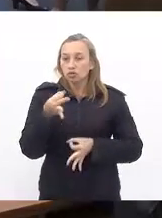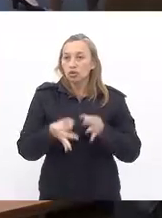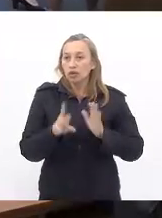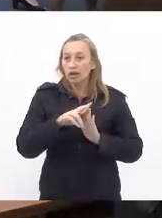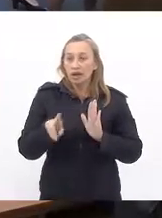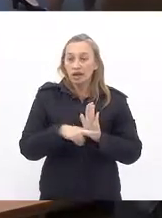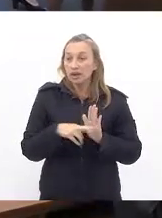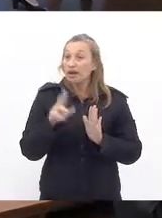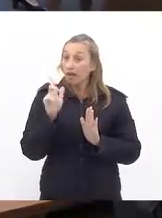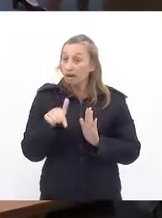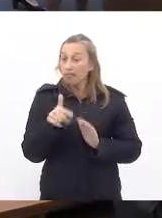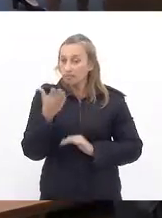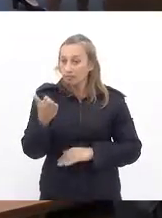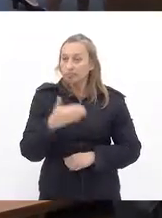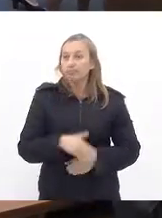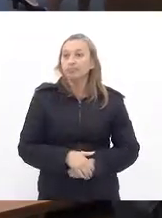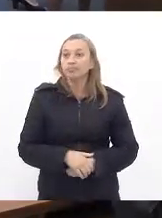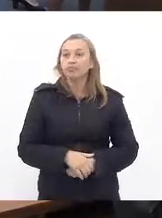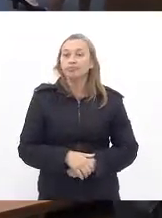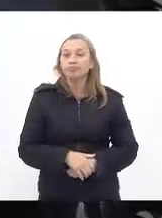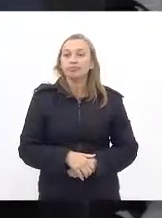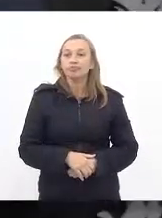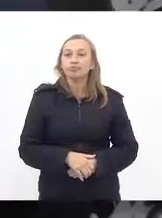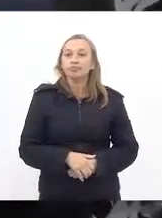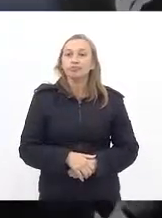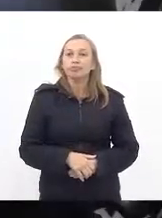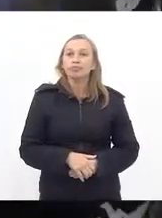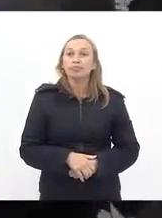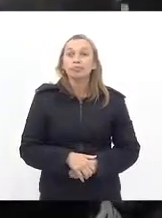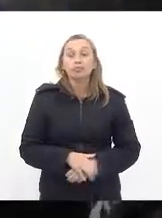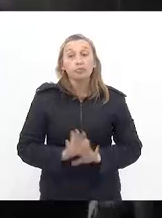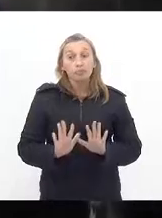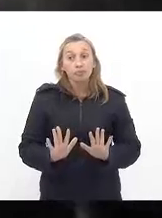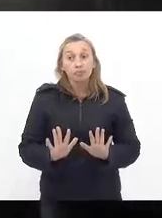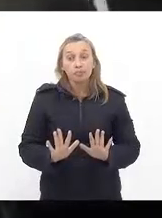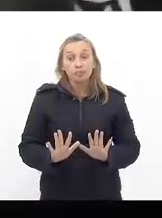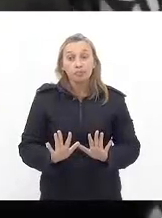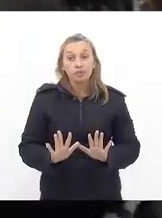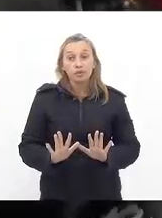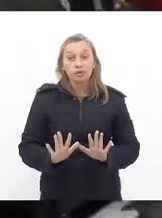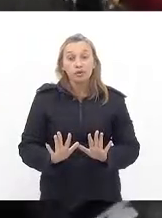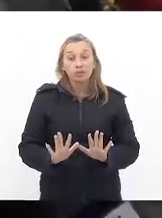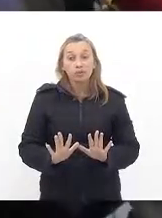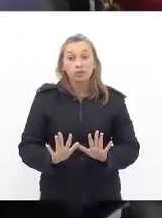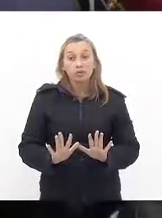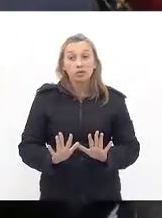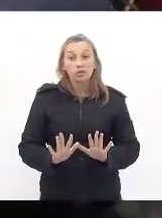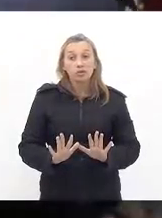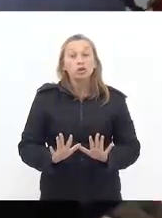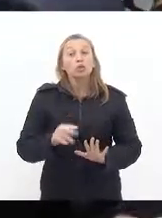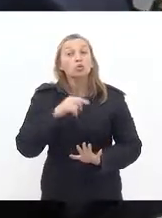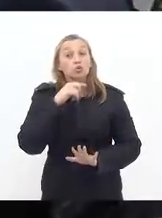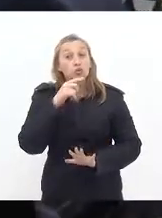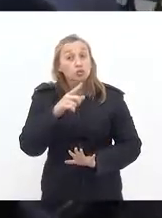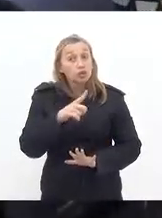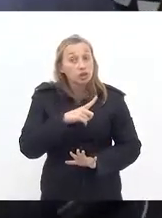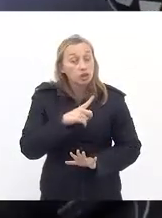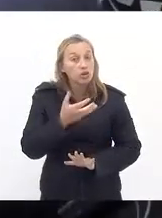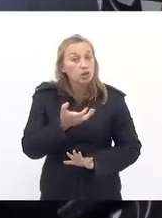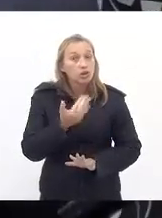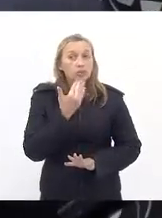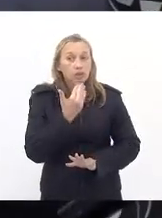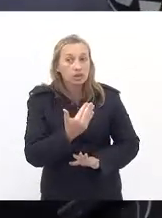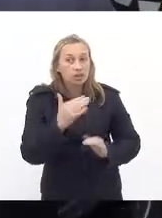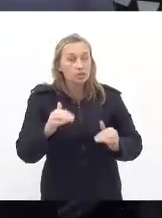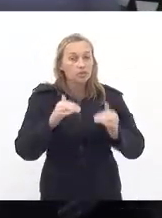Regimento é omisso surgimento é o mesmo é e o Regimento a uma dúvida eu queria